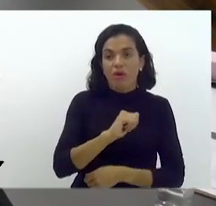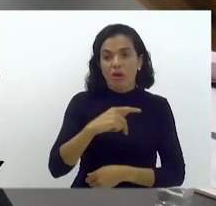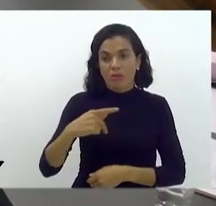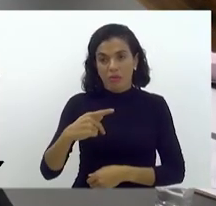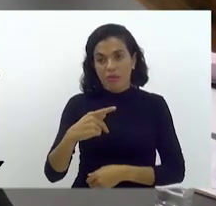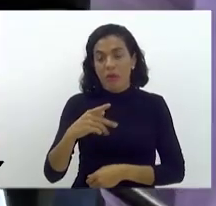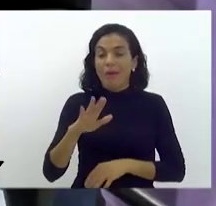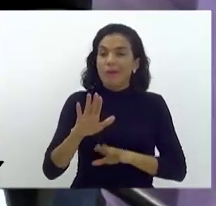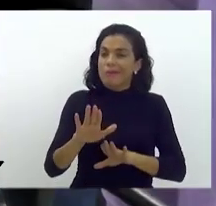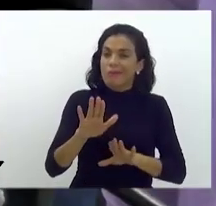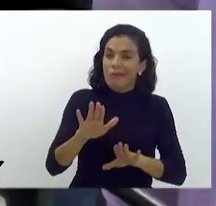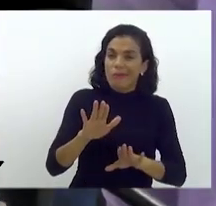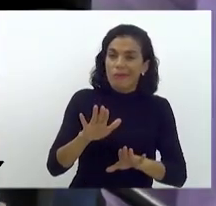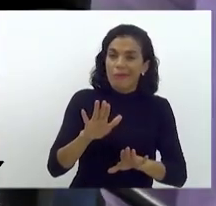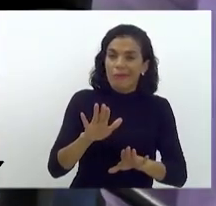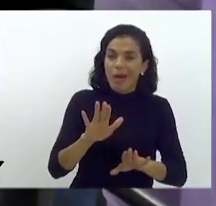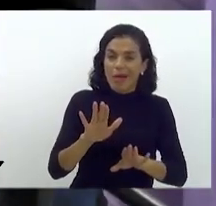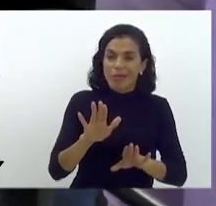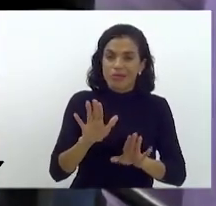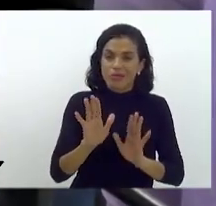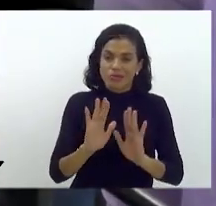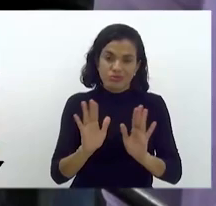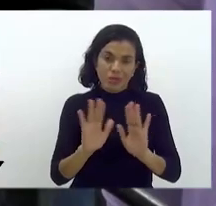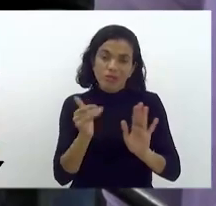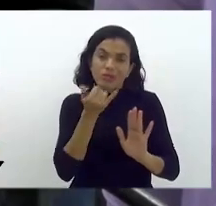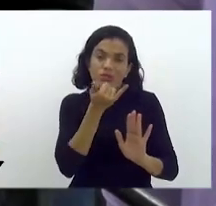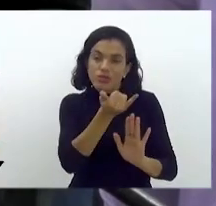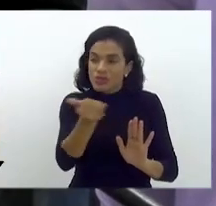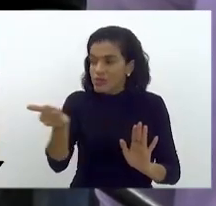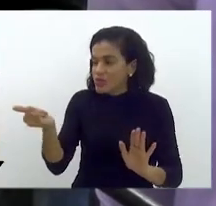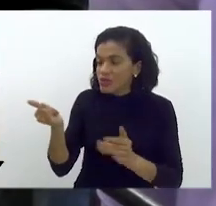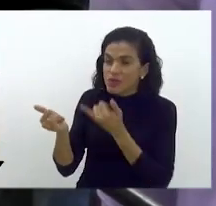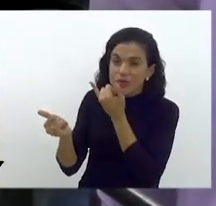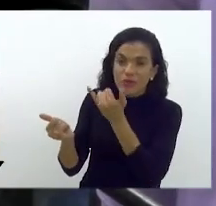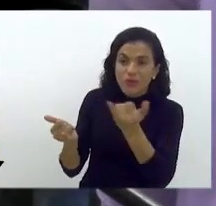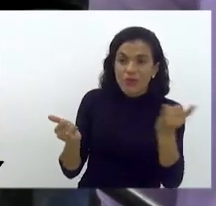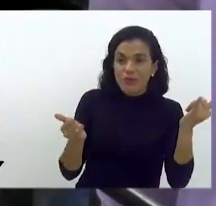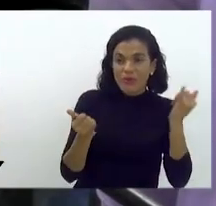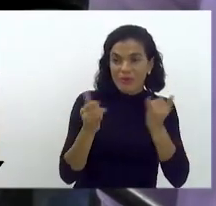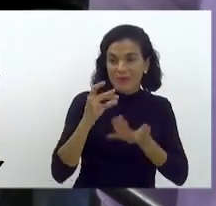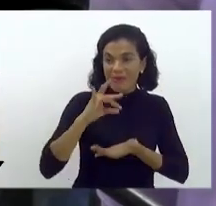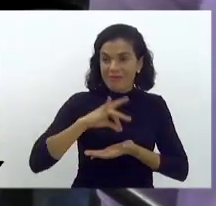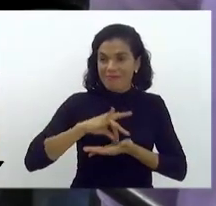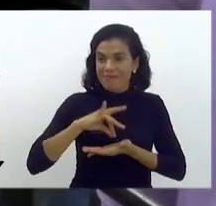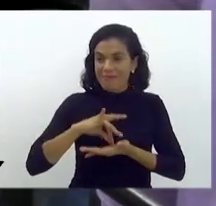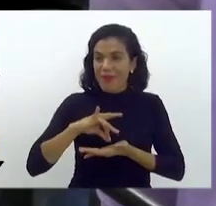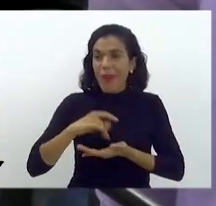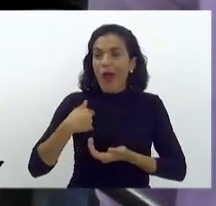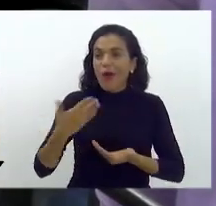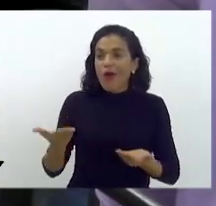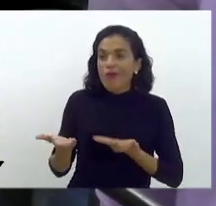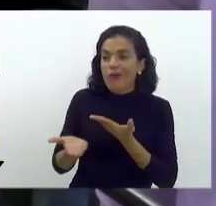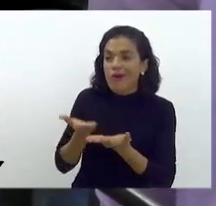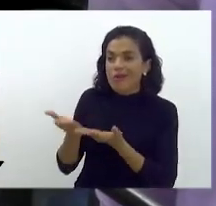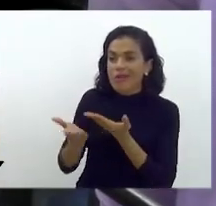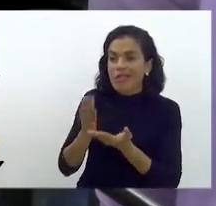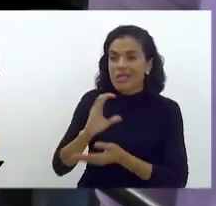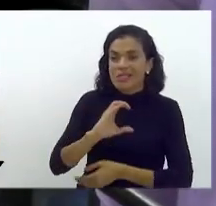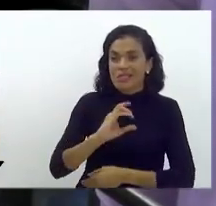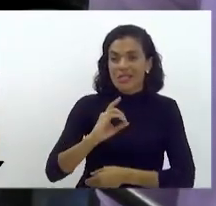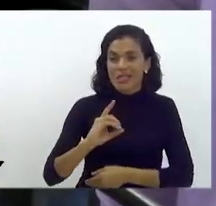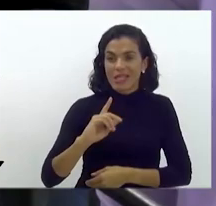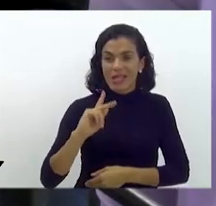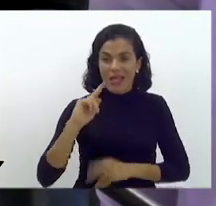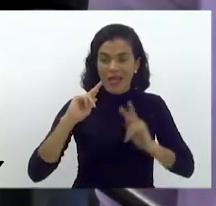mas não queria trazer mais nada pedir desculpa aos nossos convidados mas eu tô realmente no teto para um atendimento dessa IDH que é o